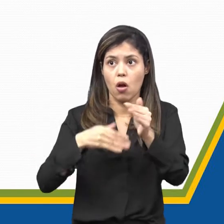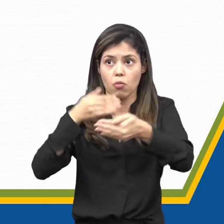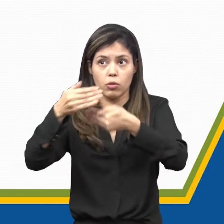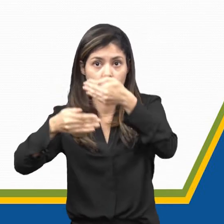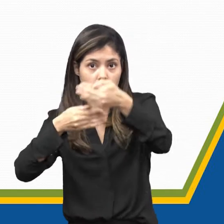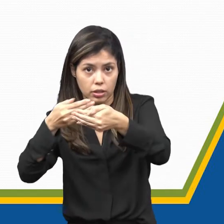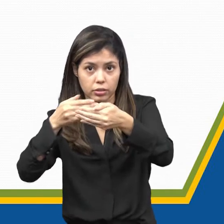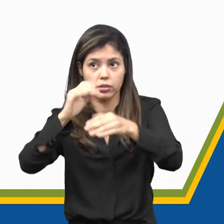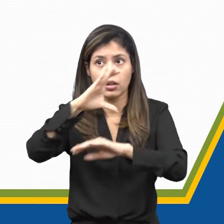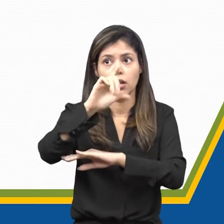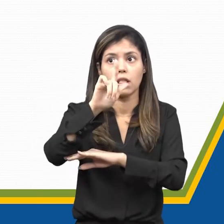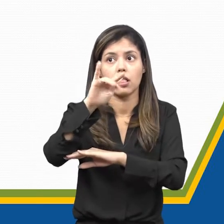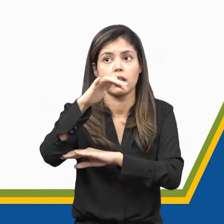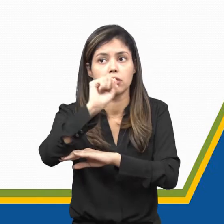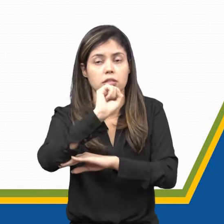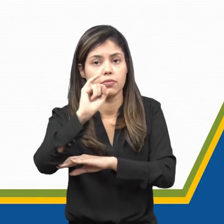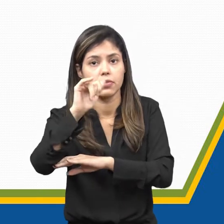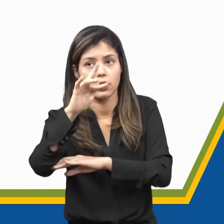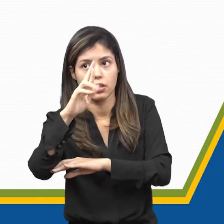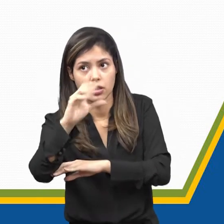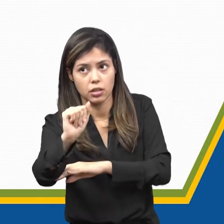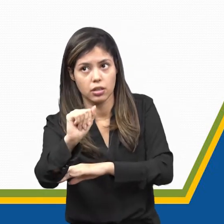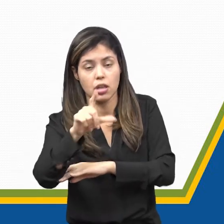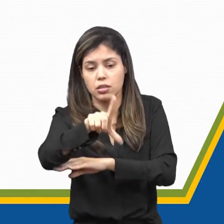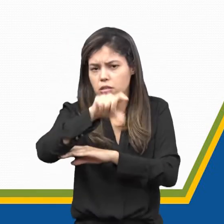progresso, para classificar,